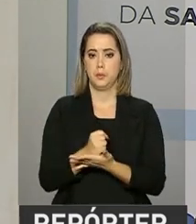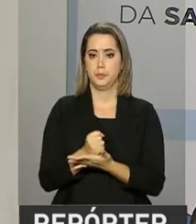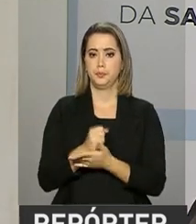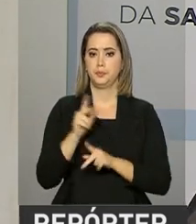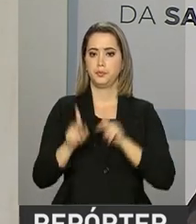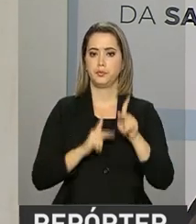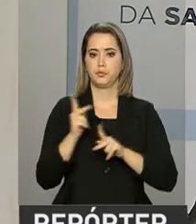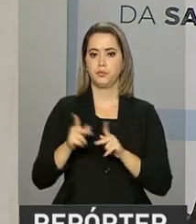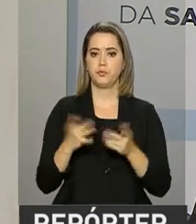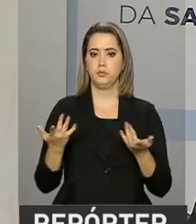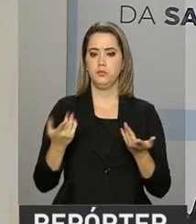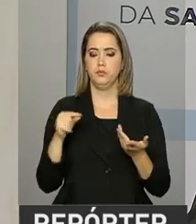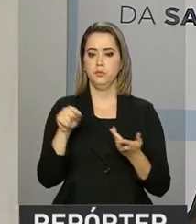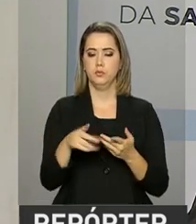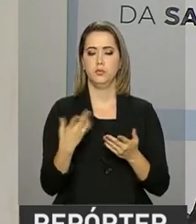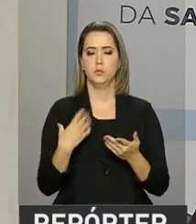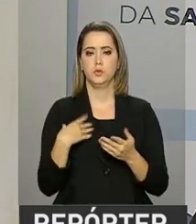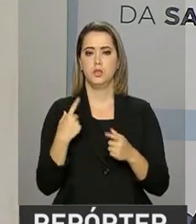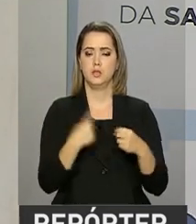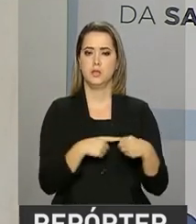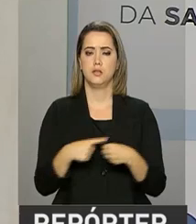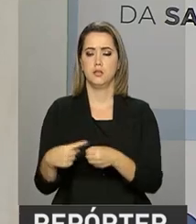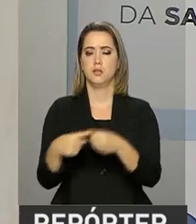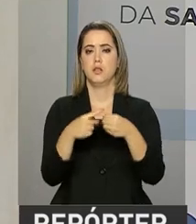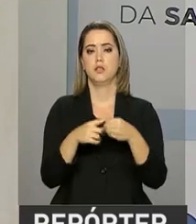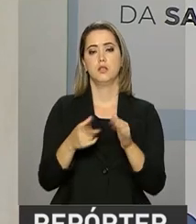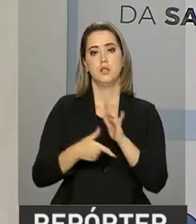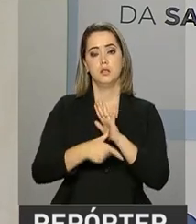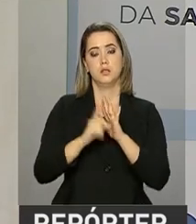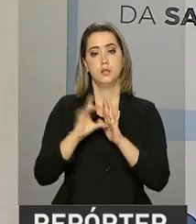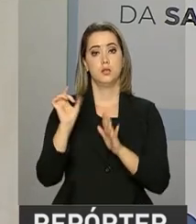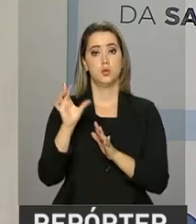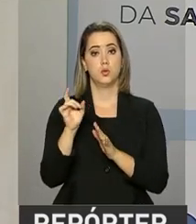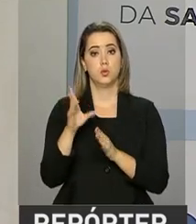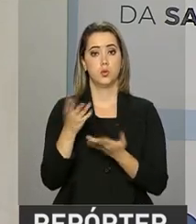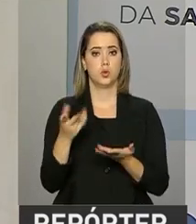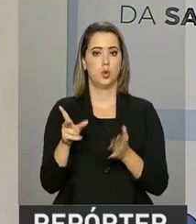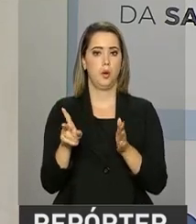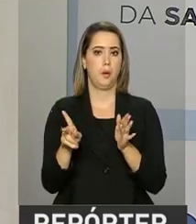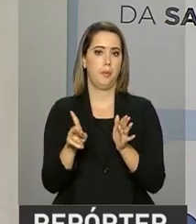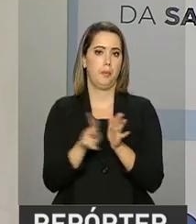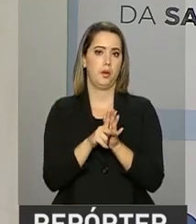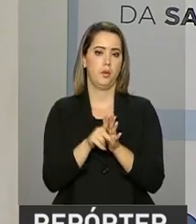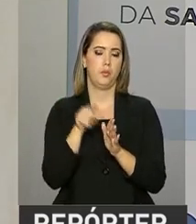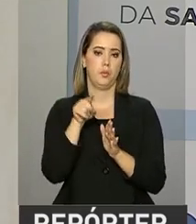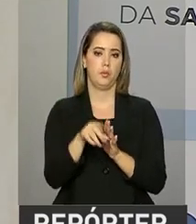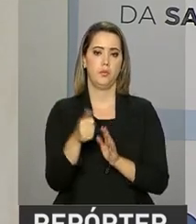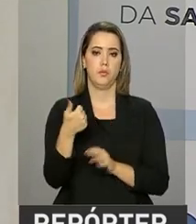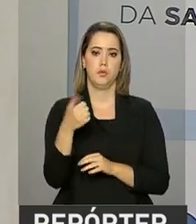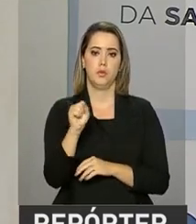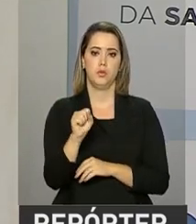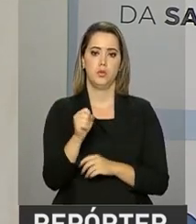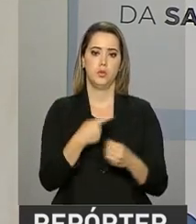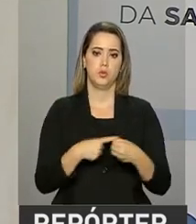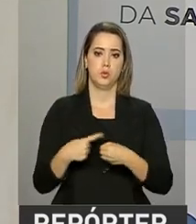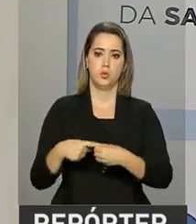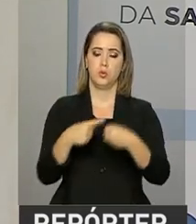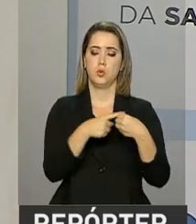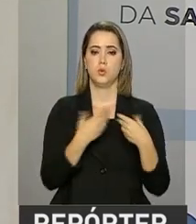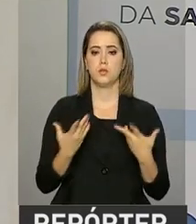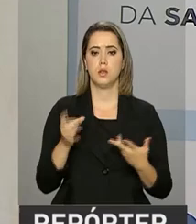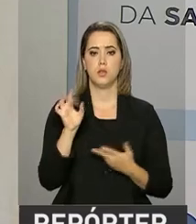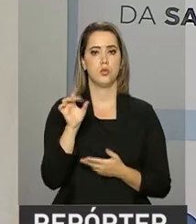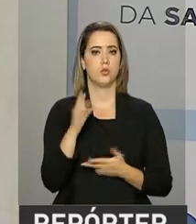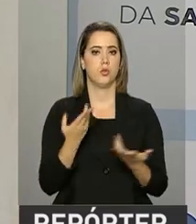se instalará nesses municípios onde só tinha a rede própria. São apenas 18 municípios. No Brasil, de uma